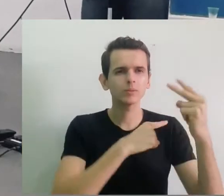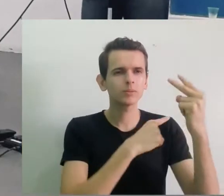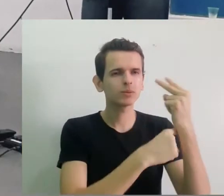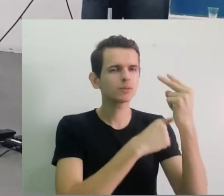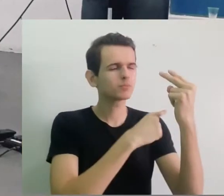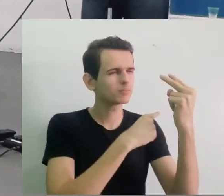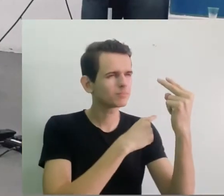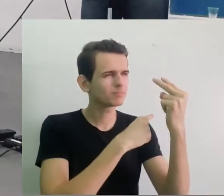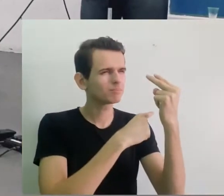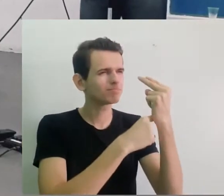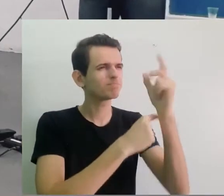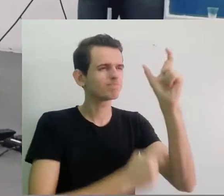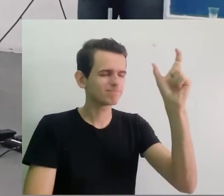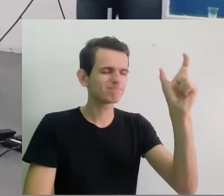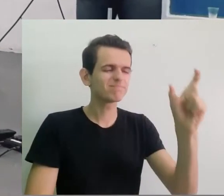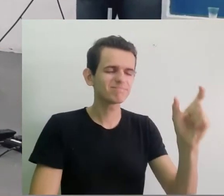Consolo,